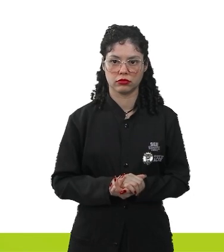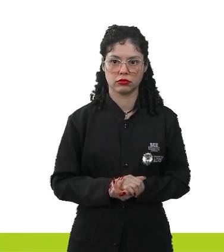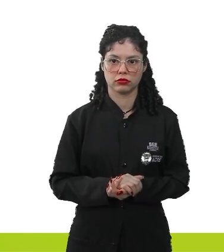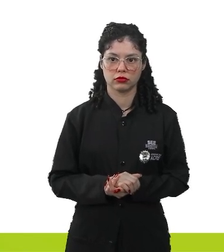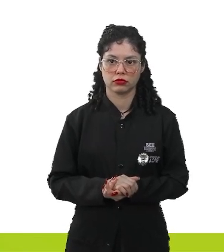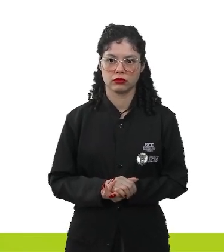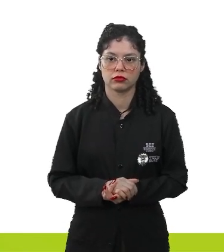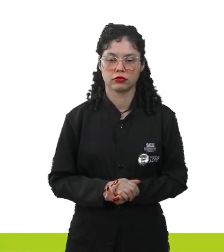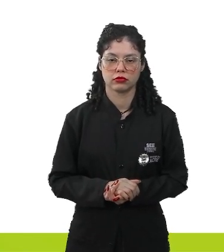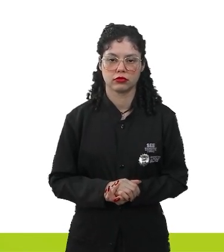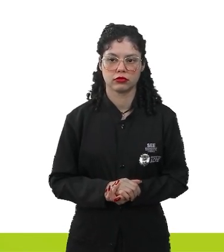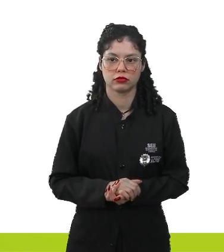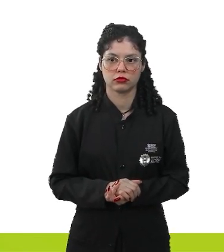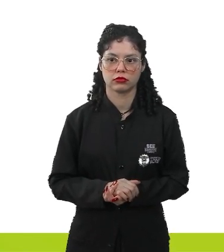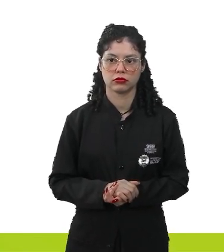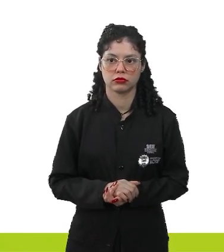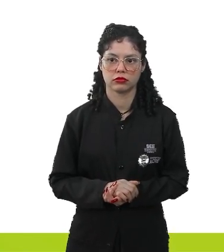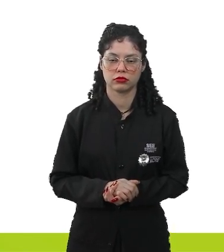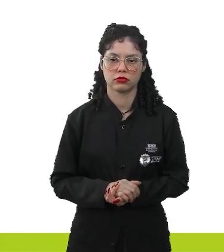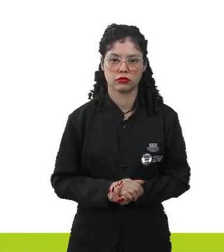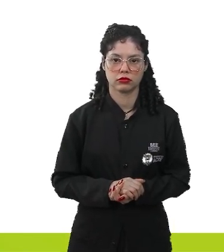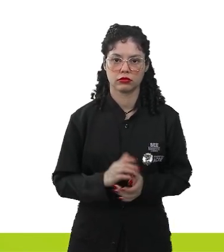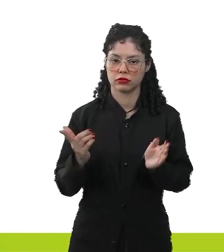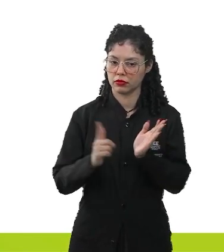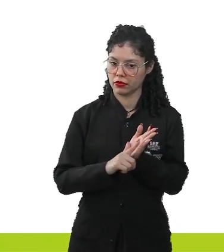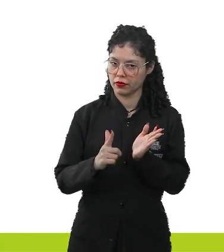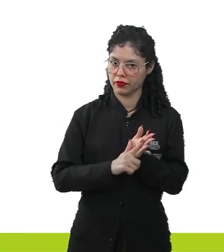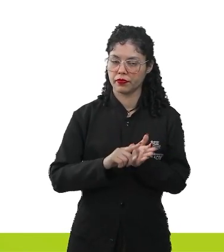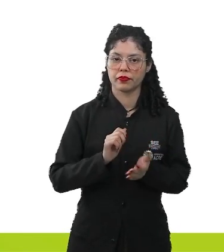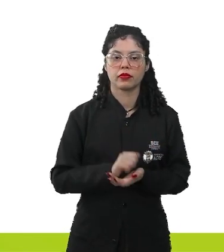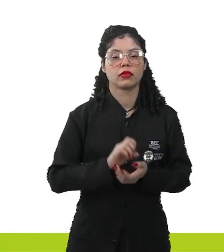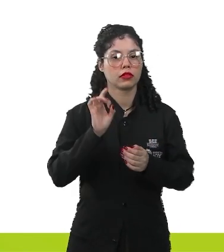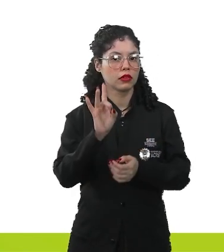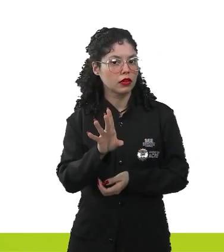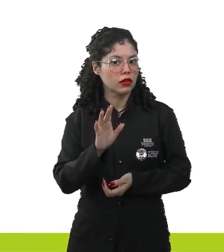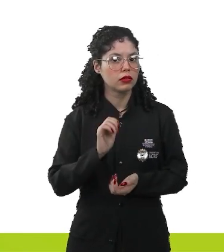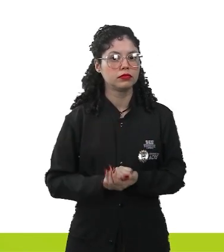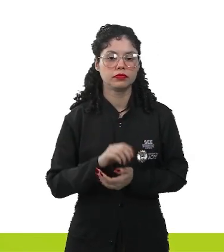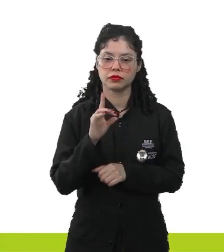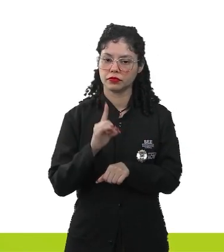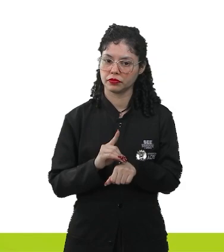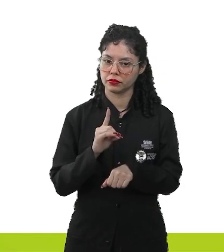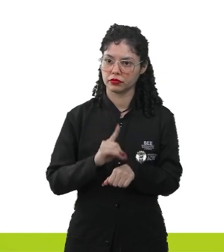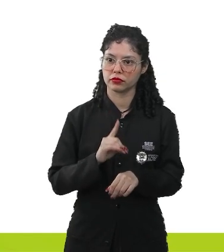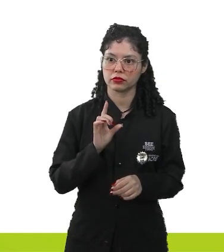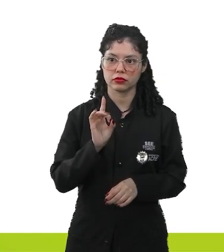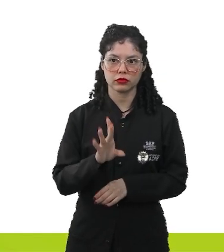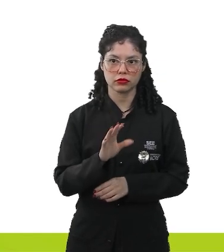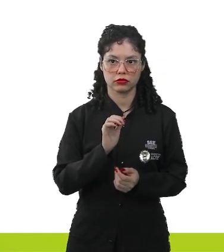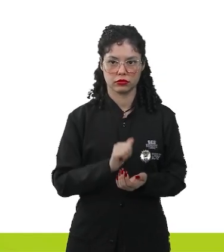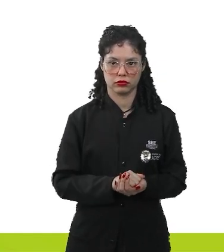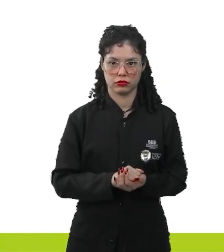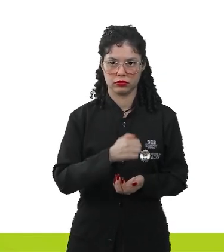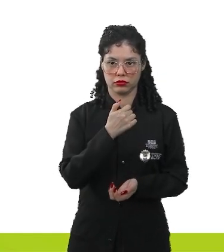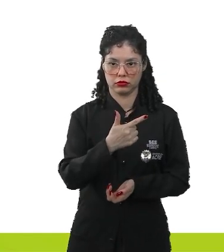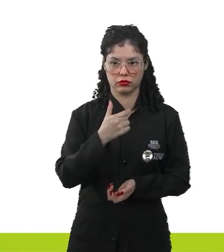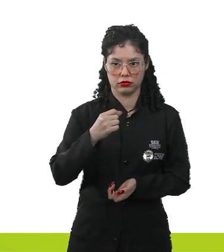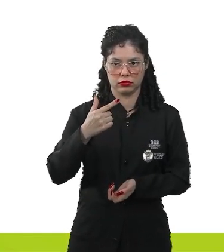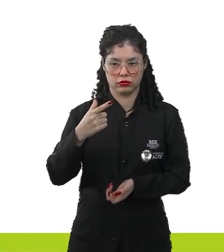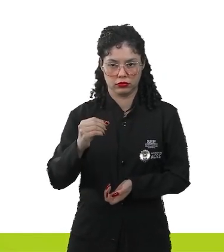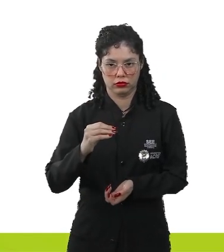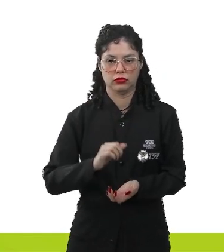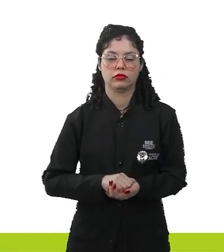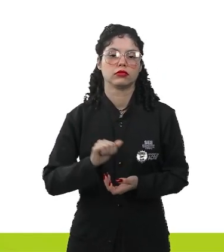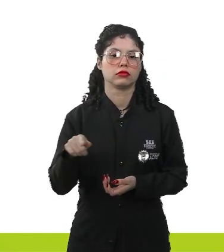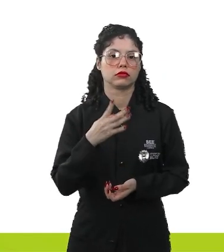232,00 com papel ofício. Só que a diretora só tem R$ 220,00.